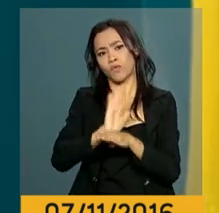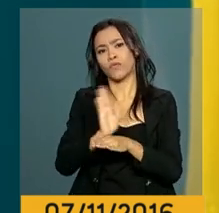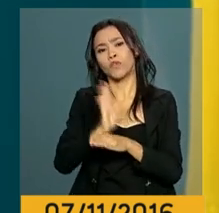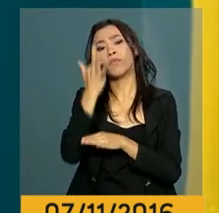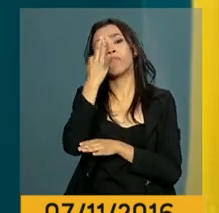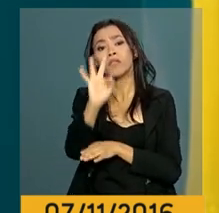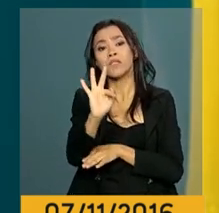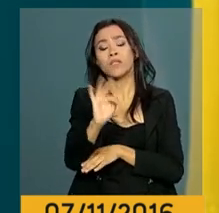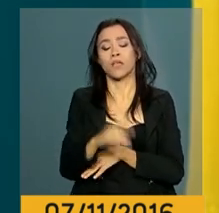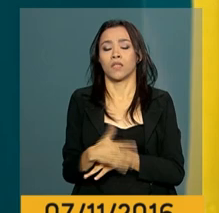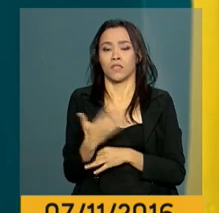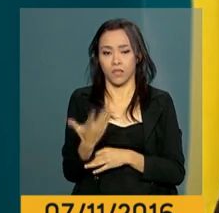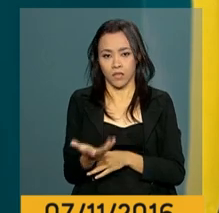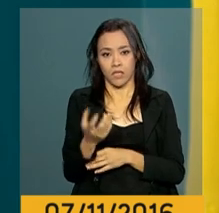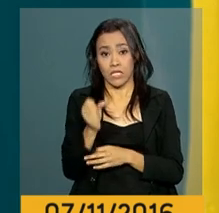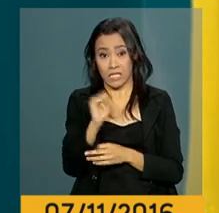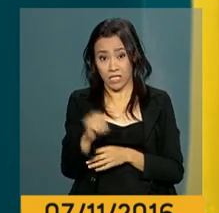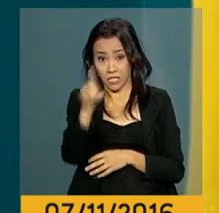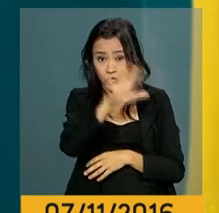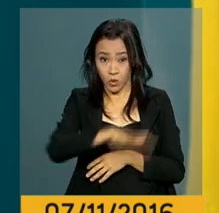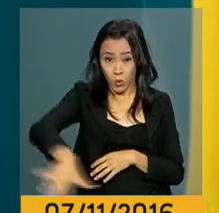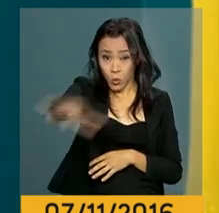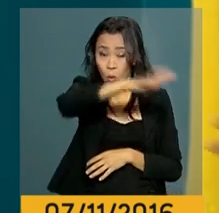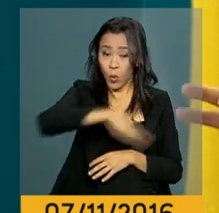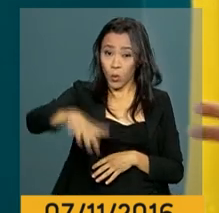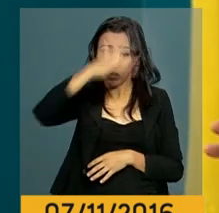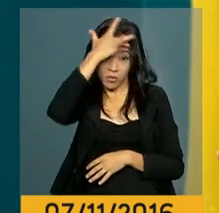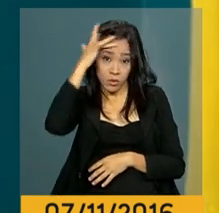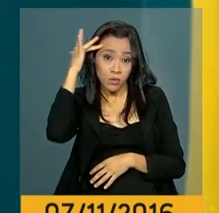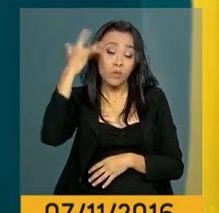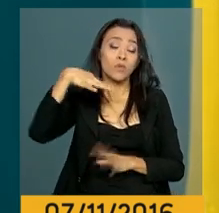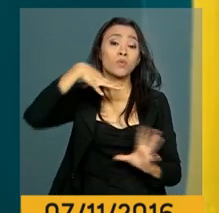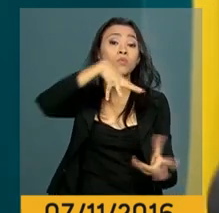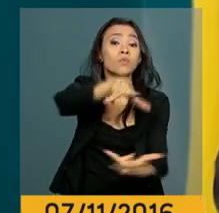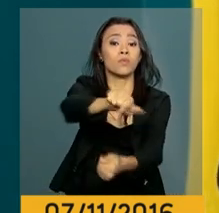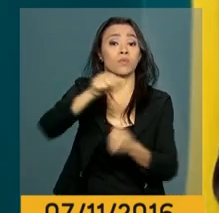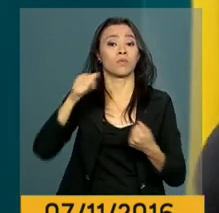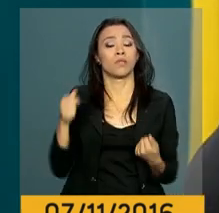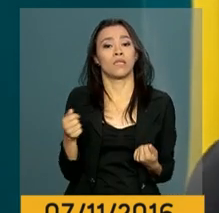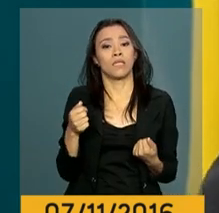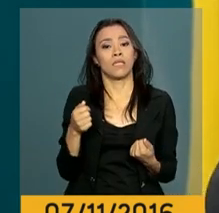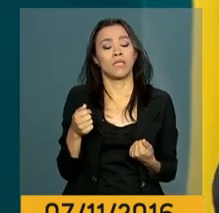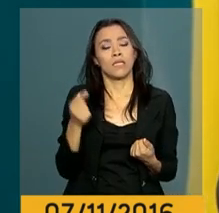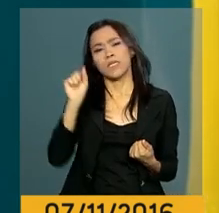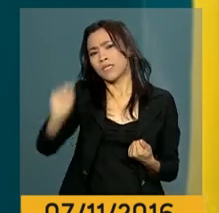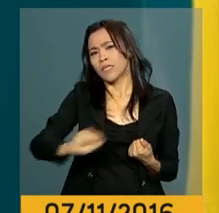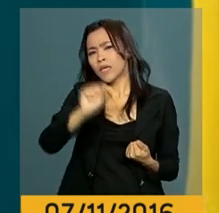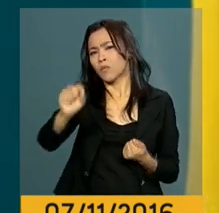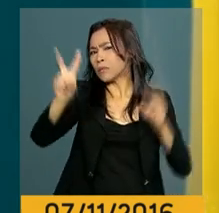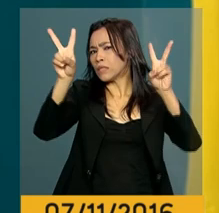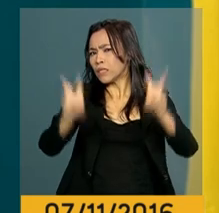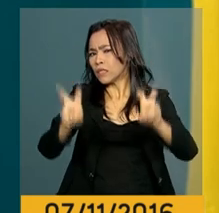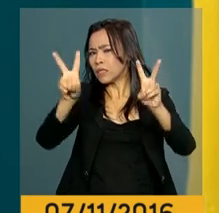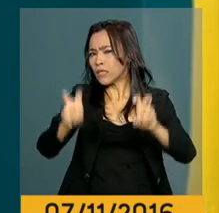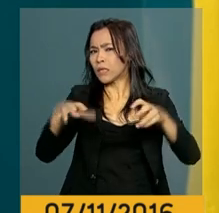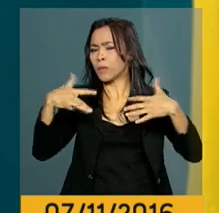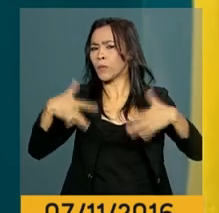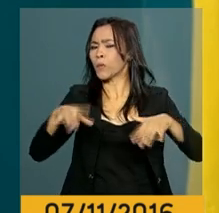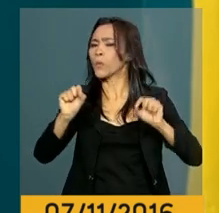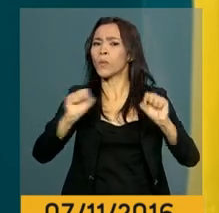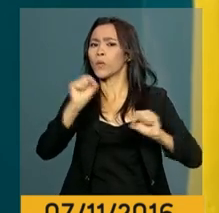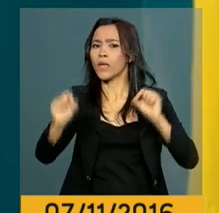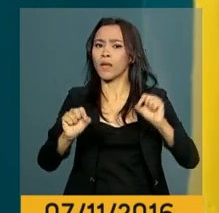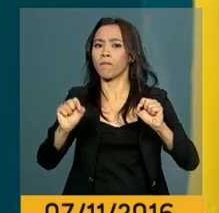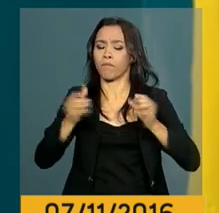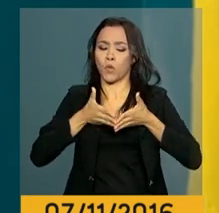chamado Si Tout Le Garde Mon, Se Todos os Homens do Mundo. Se Todos os Homens do Mundo. Que tratava de um tema muito singelo, que era